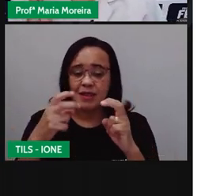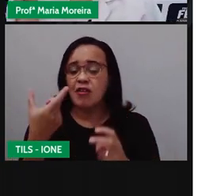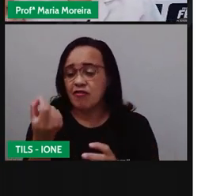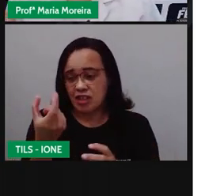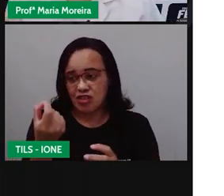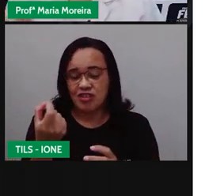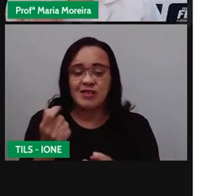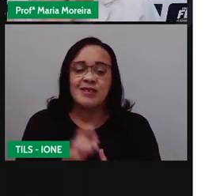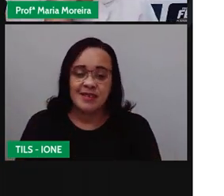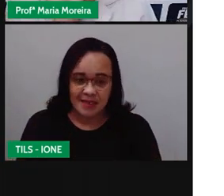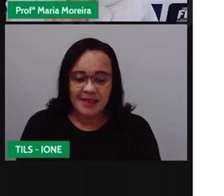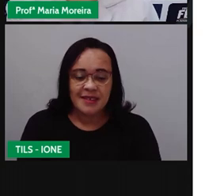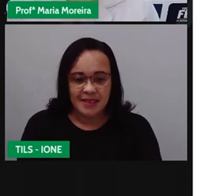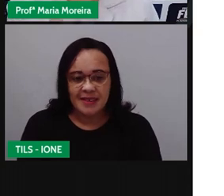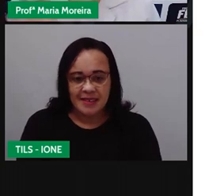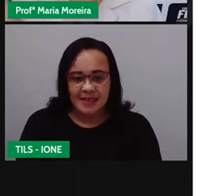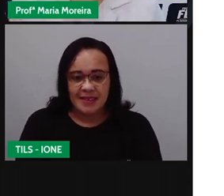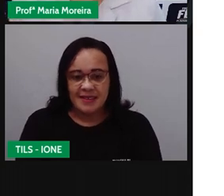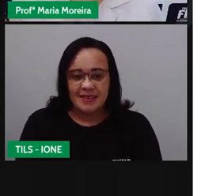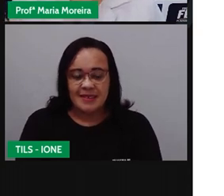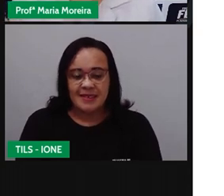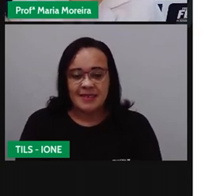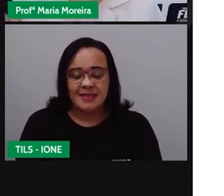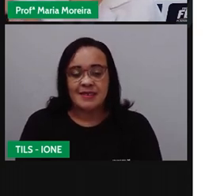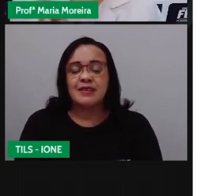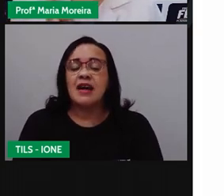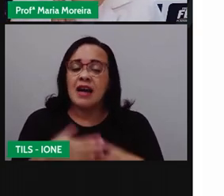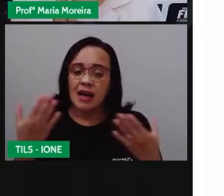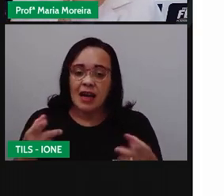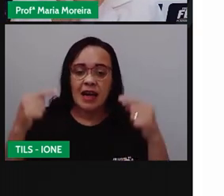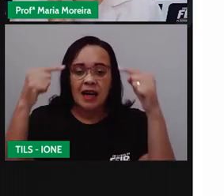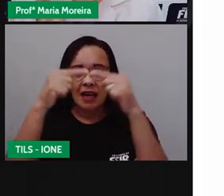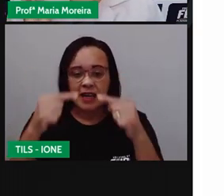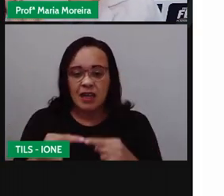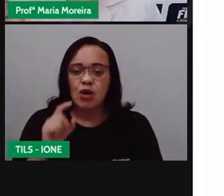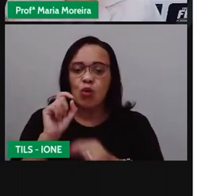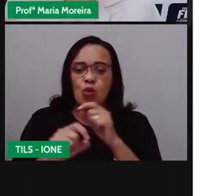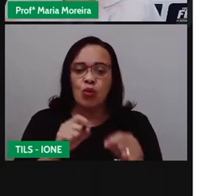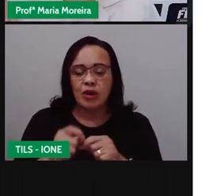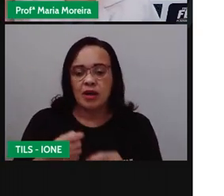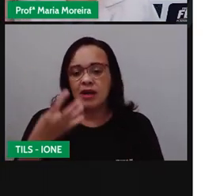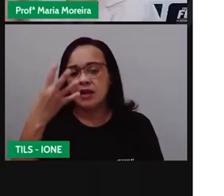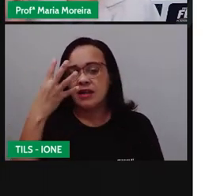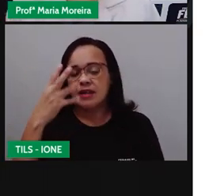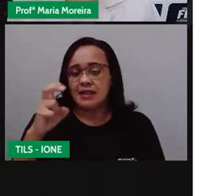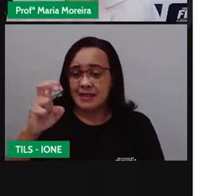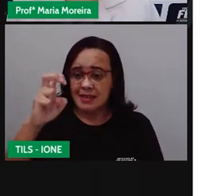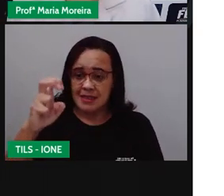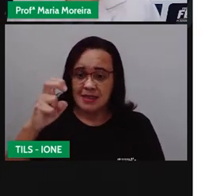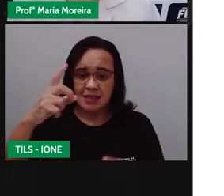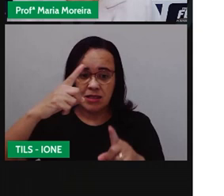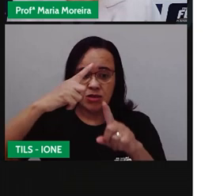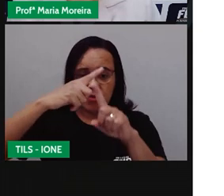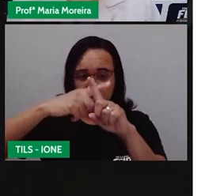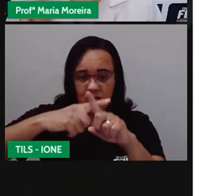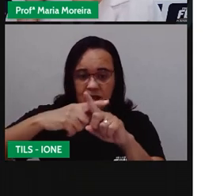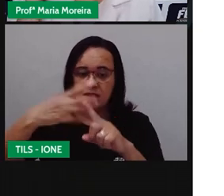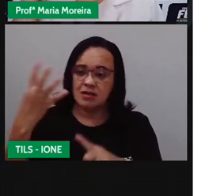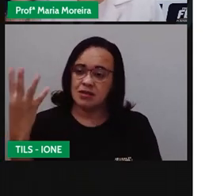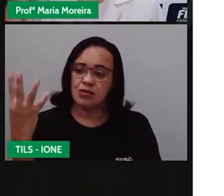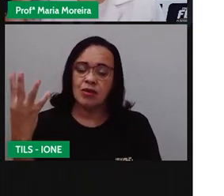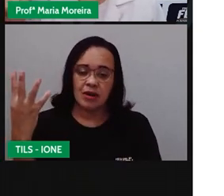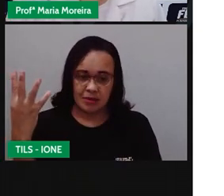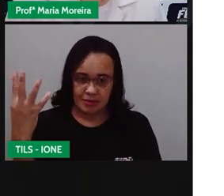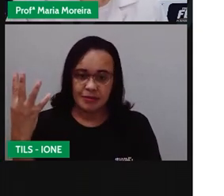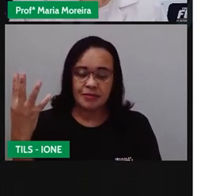20. Ó, então é a mesma coisa de 5 vezes 4, porque eu tenho o quê? 4 colunas e 5 linhas. Então, eu